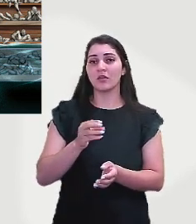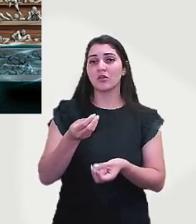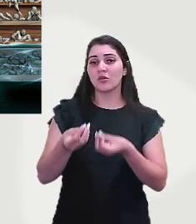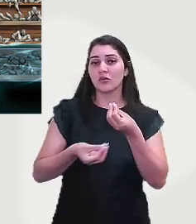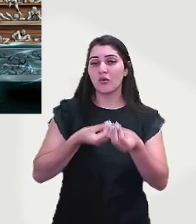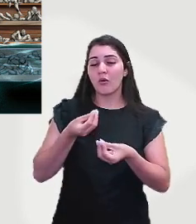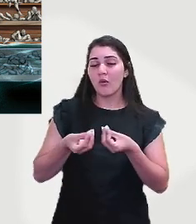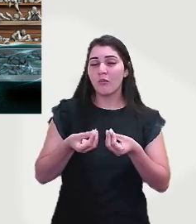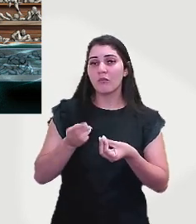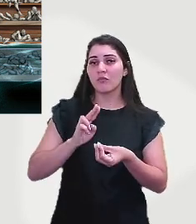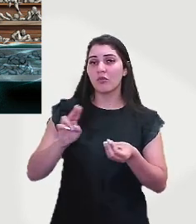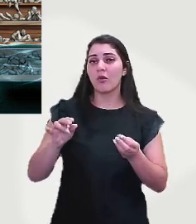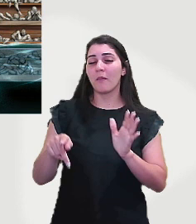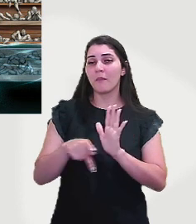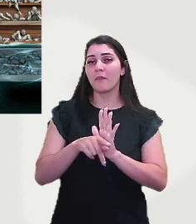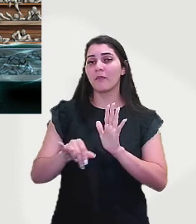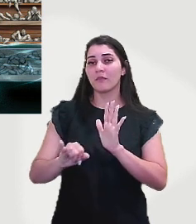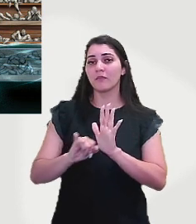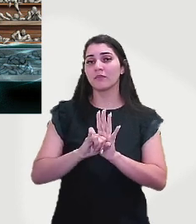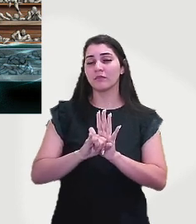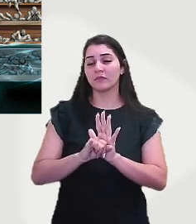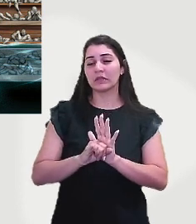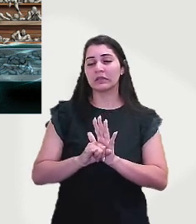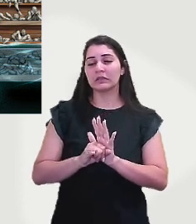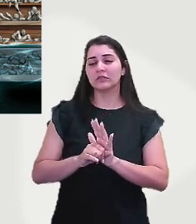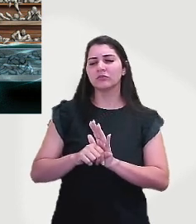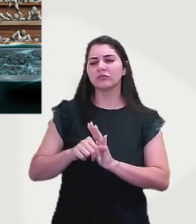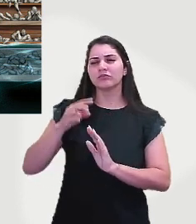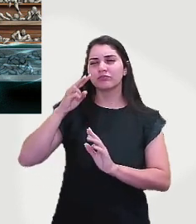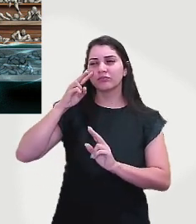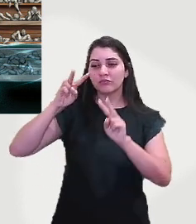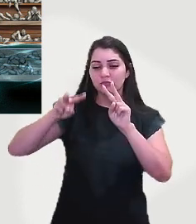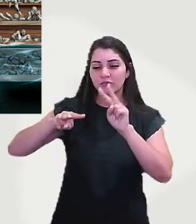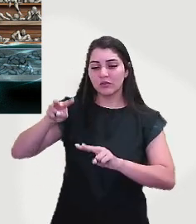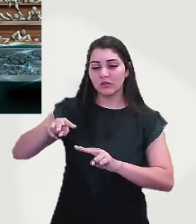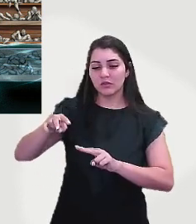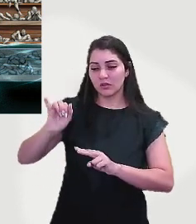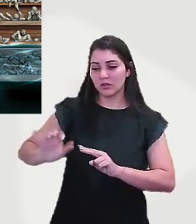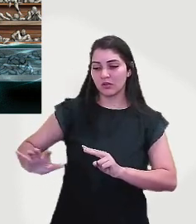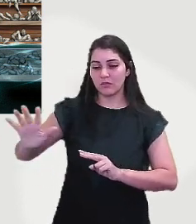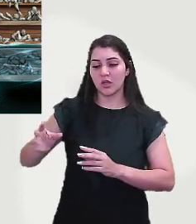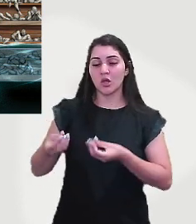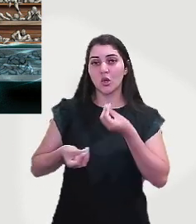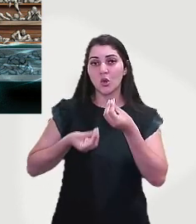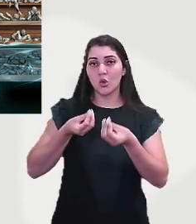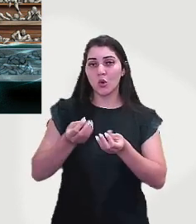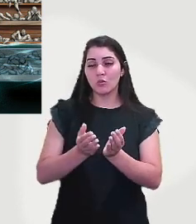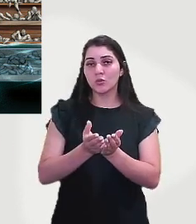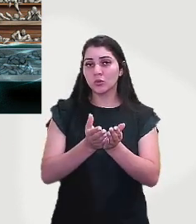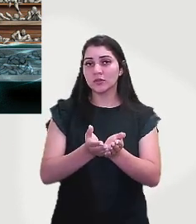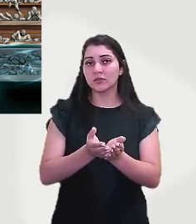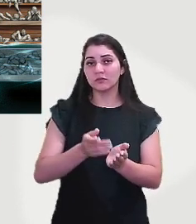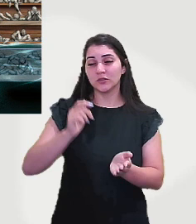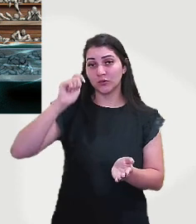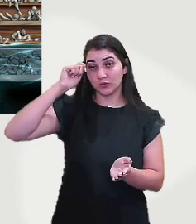formas próprias de identificação. Vamos analisar a imagem para vocês terem uma noção de como eram os navios